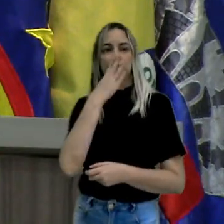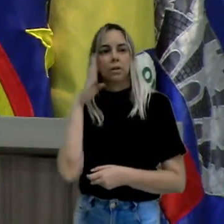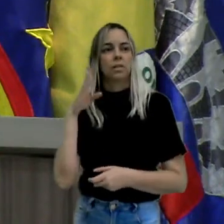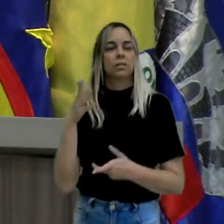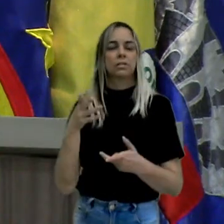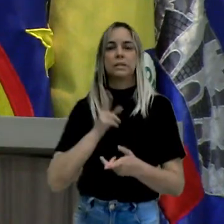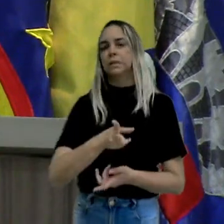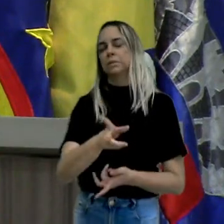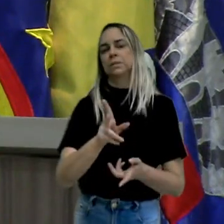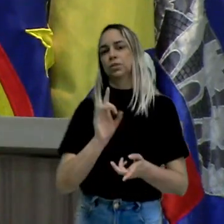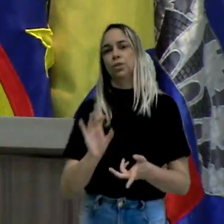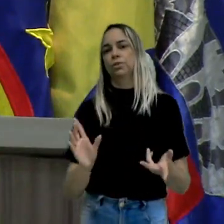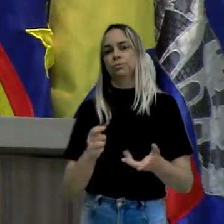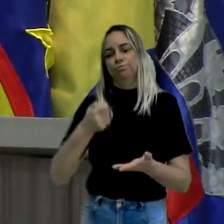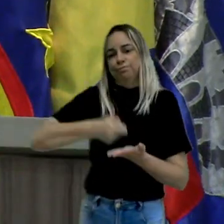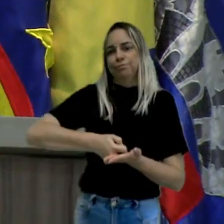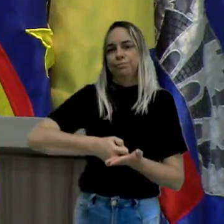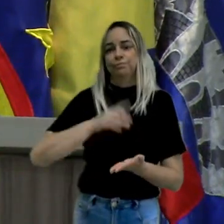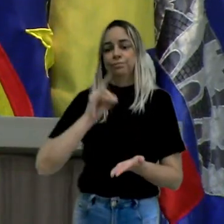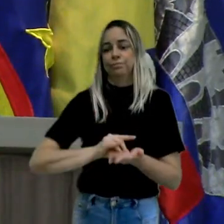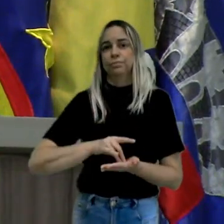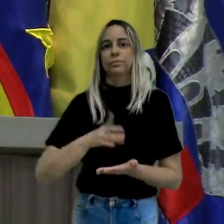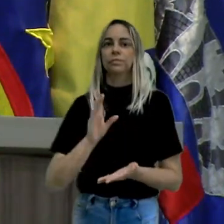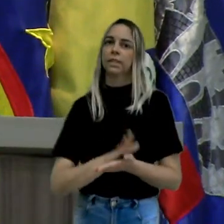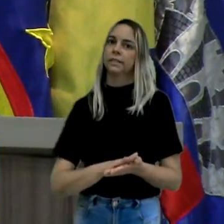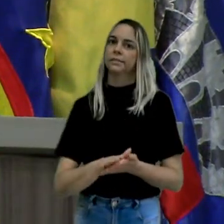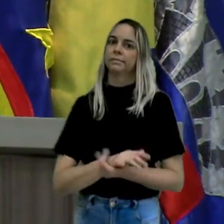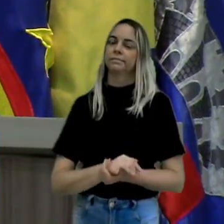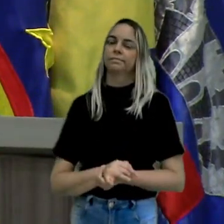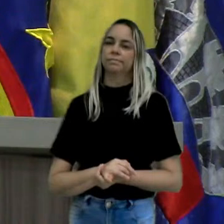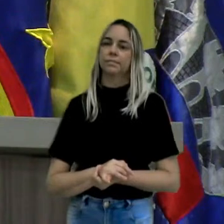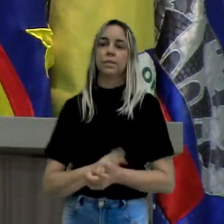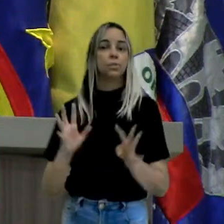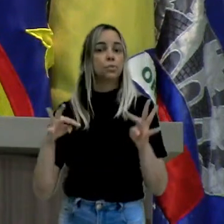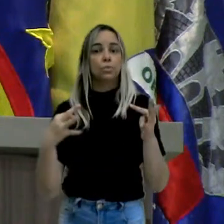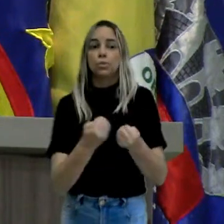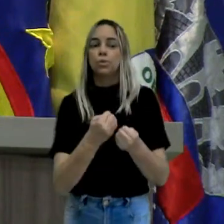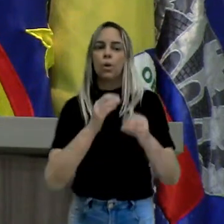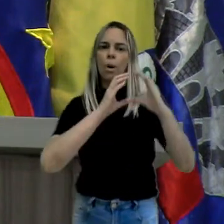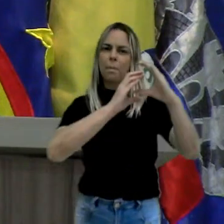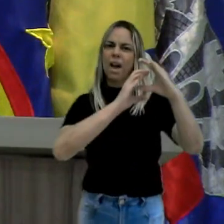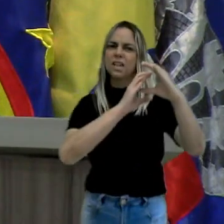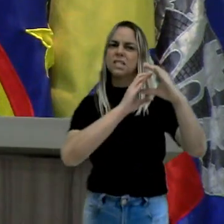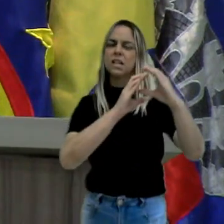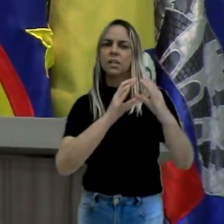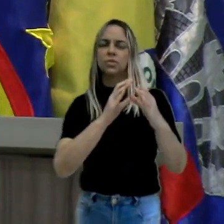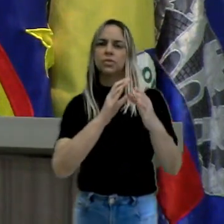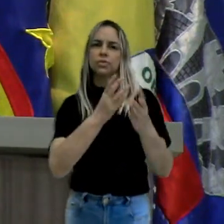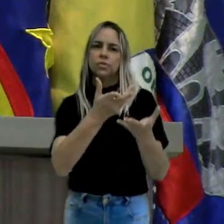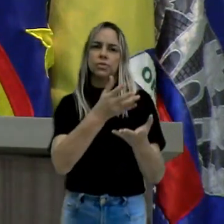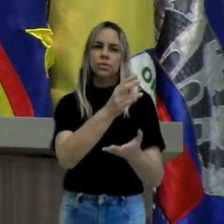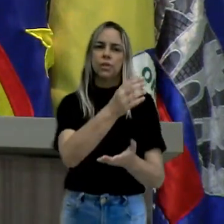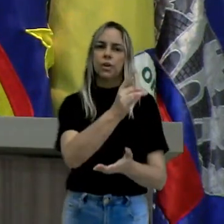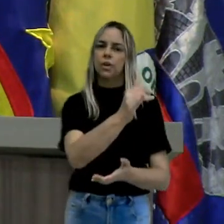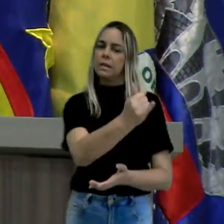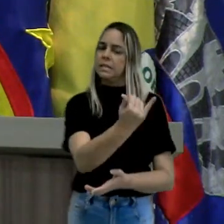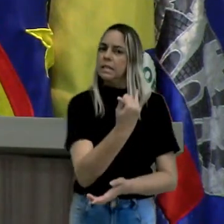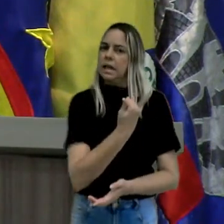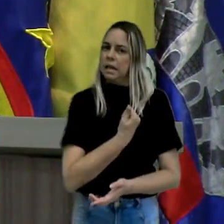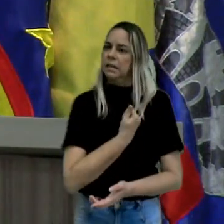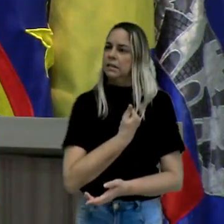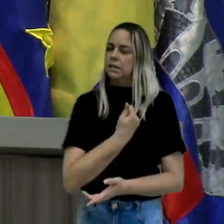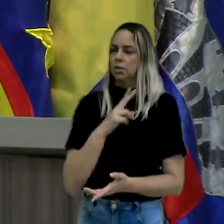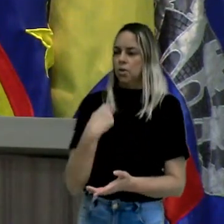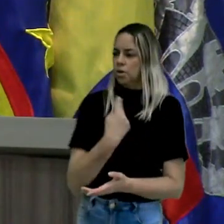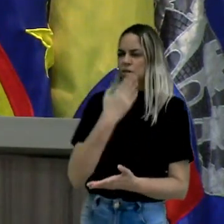é cumprida. Que, na verdade, tudo que vem dali da Compesa, ninguém acredita mais em nada, porque não